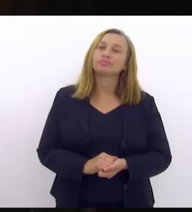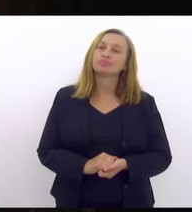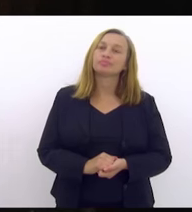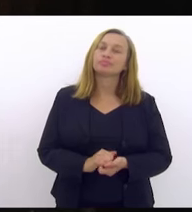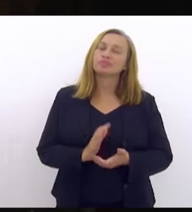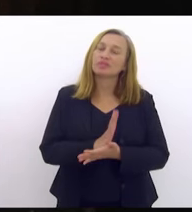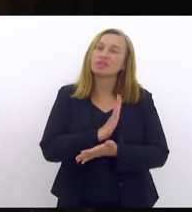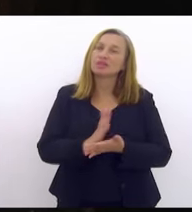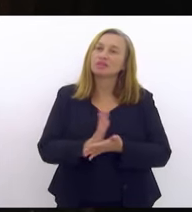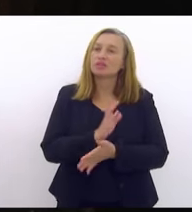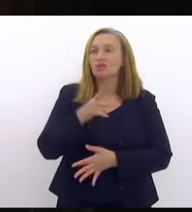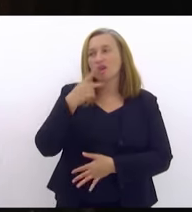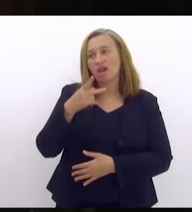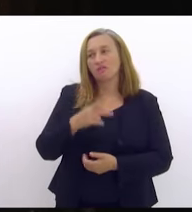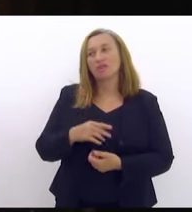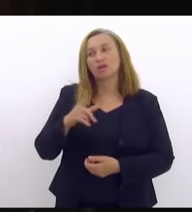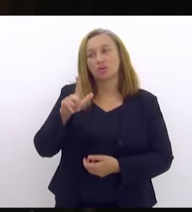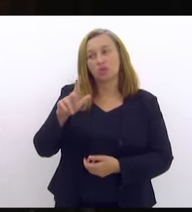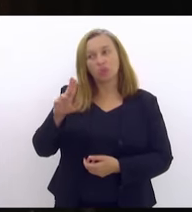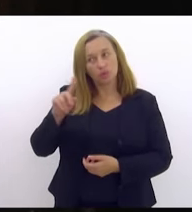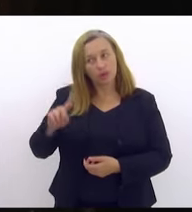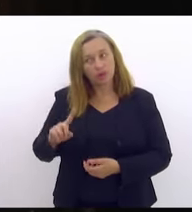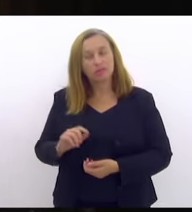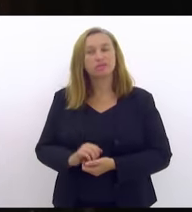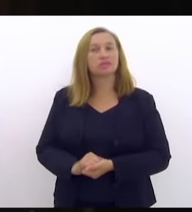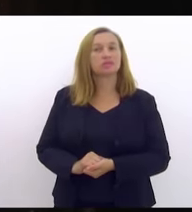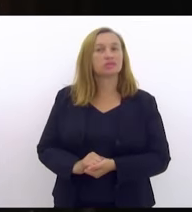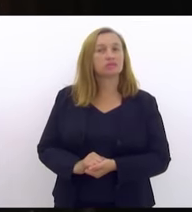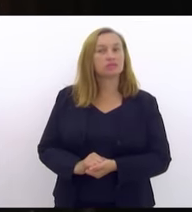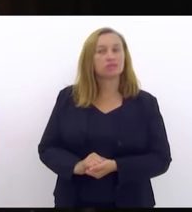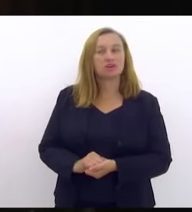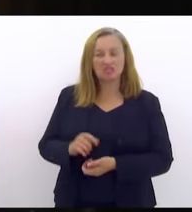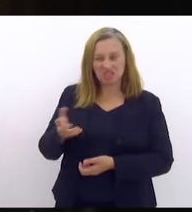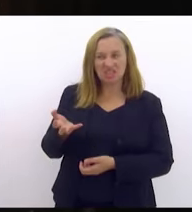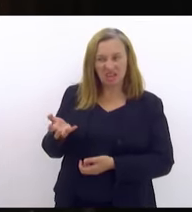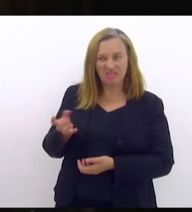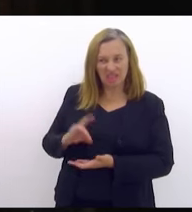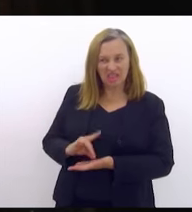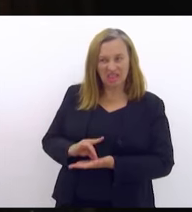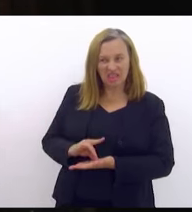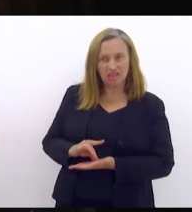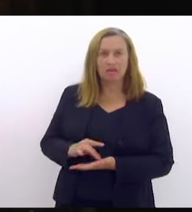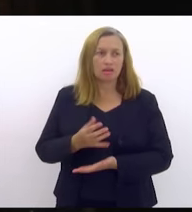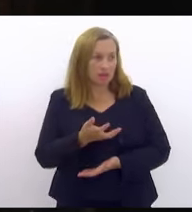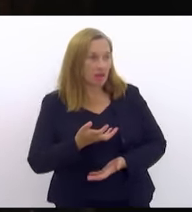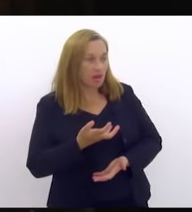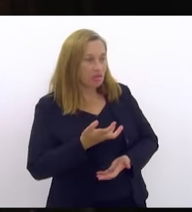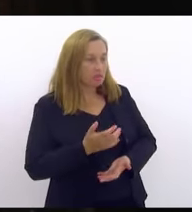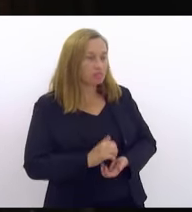muitas vezes eu falava assim, Luiz, é isso que você quer? Não, eu quero.